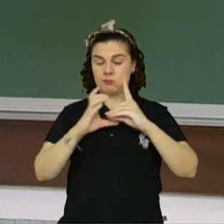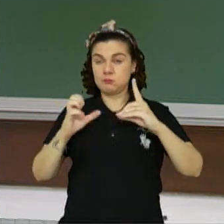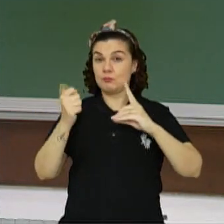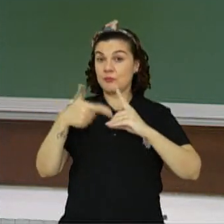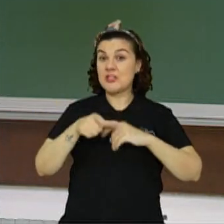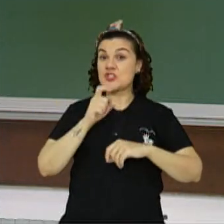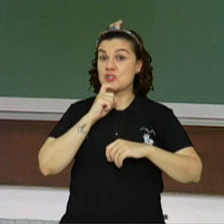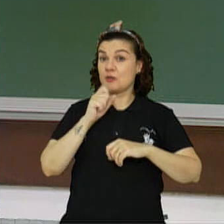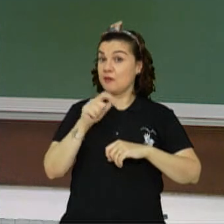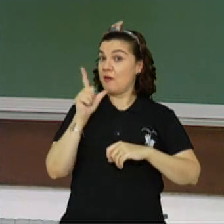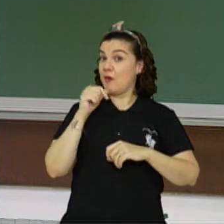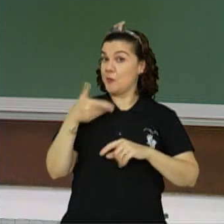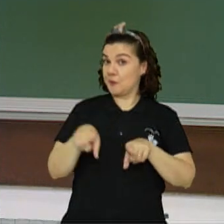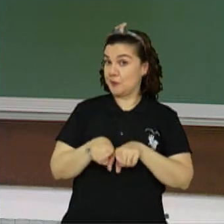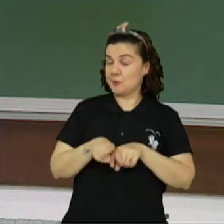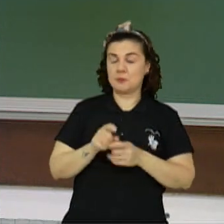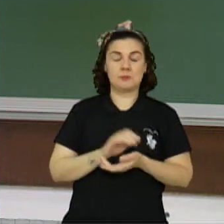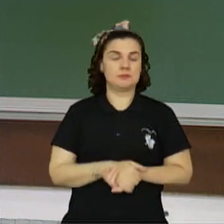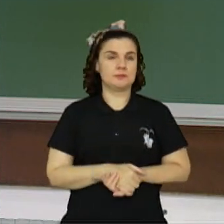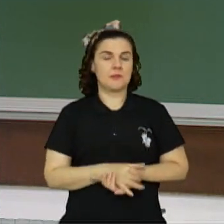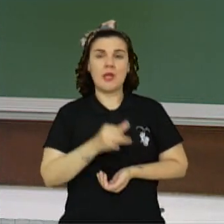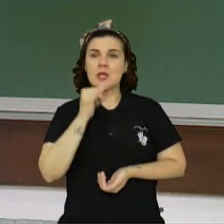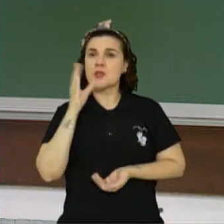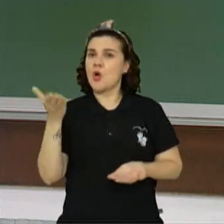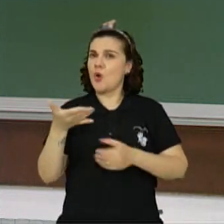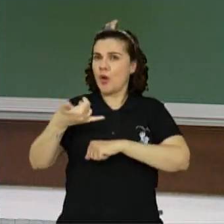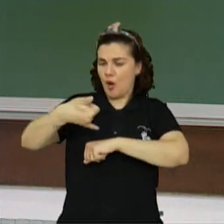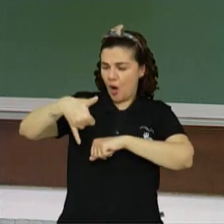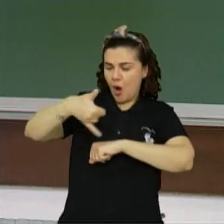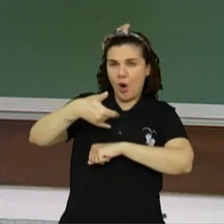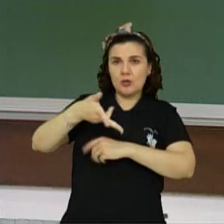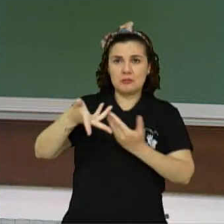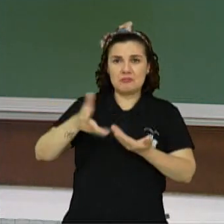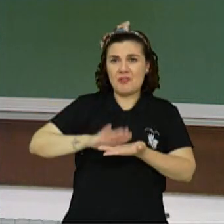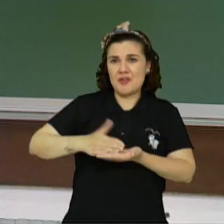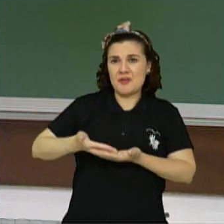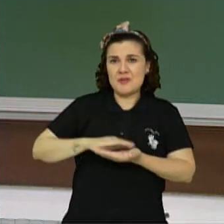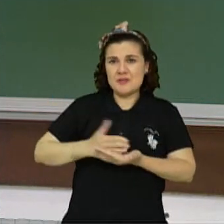água. Quando eu pego, por exemplo, o óleo de cozinha,